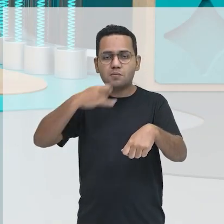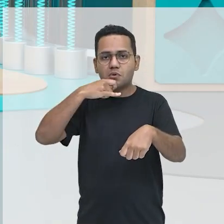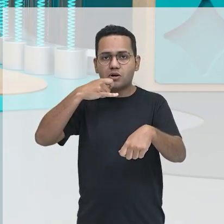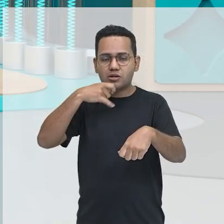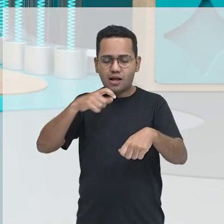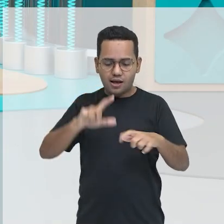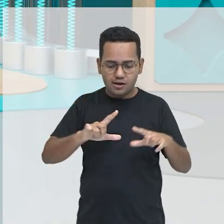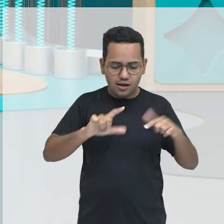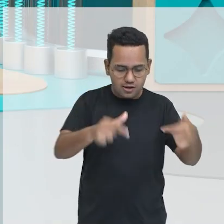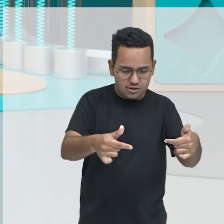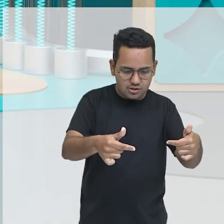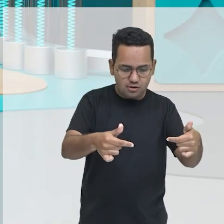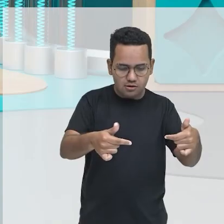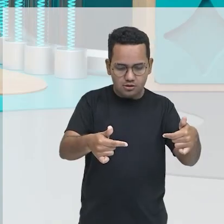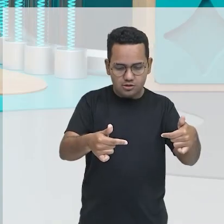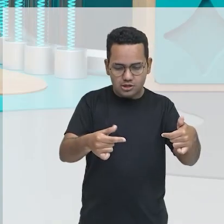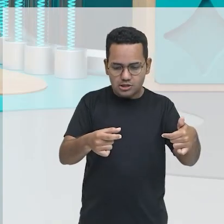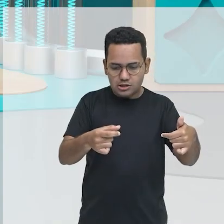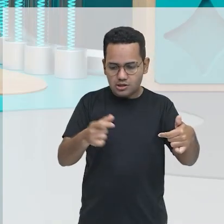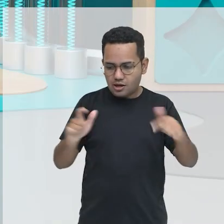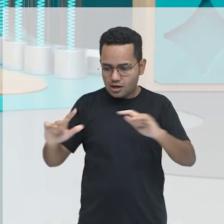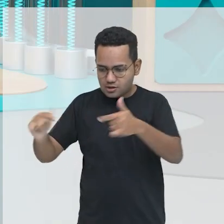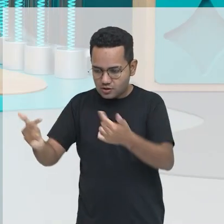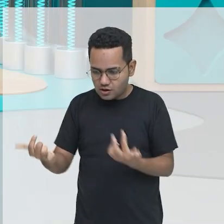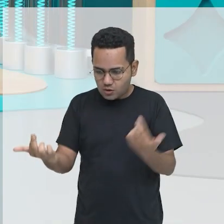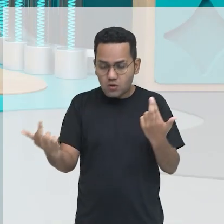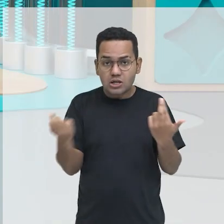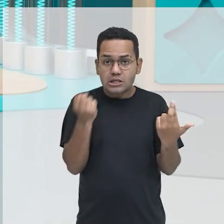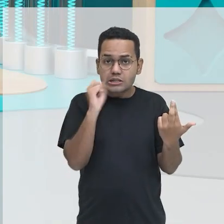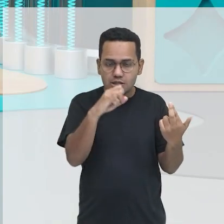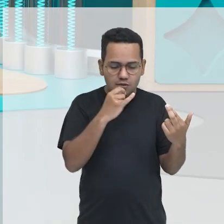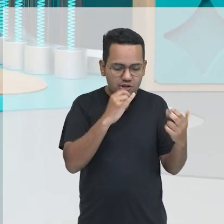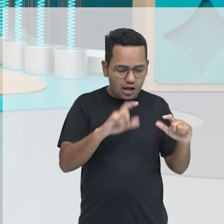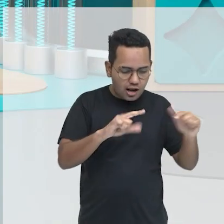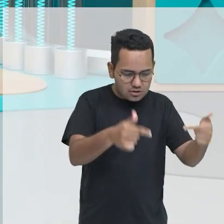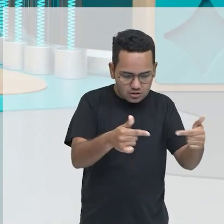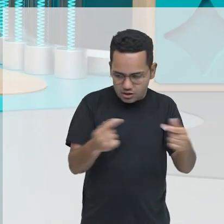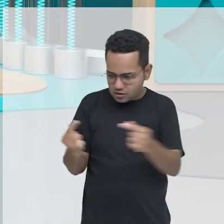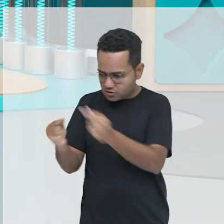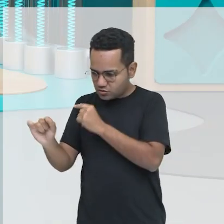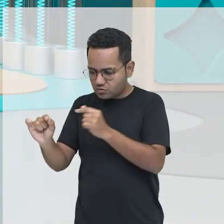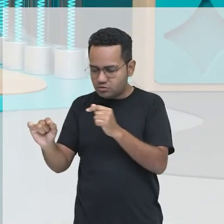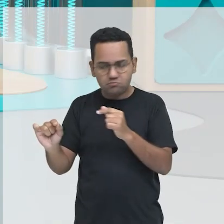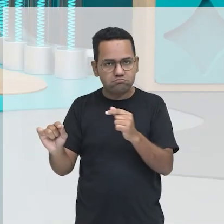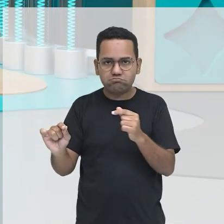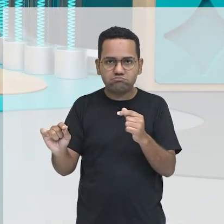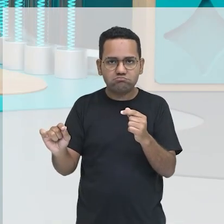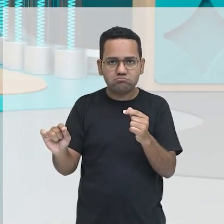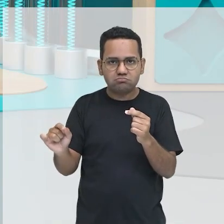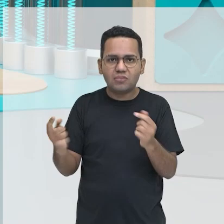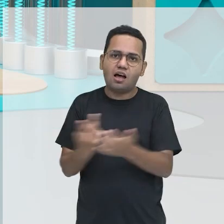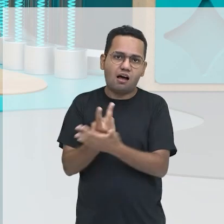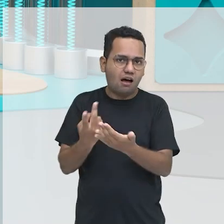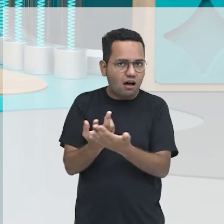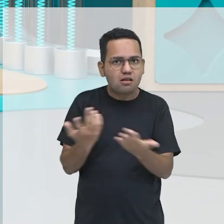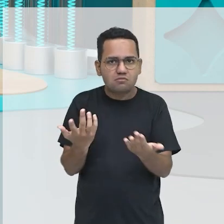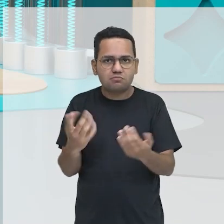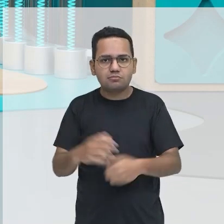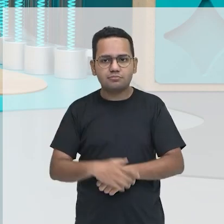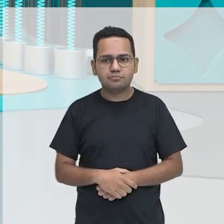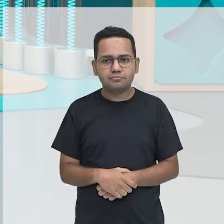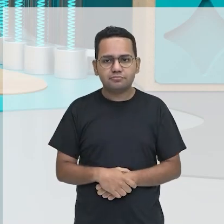essa outra não acontece. Tem essa relação de dependência entre elas. Uma é subordinada à outra. Aí, a depender